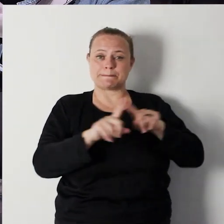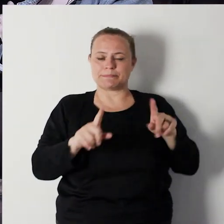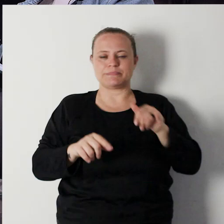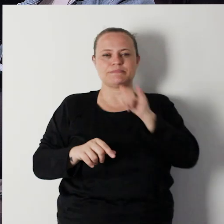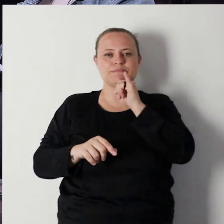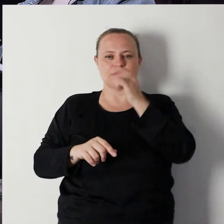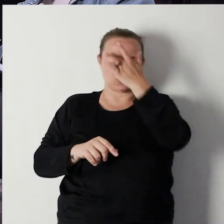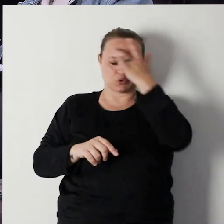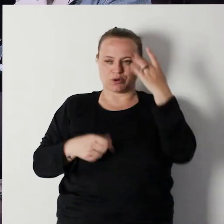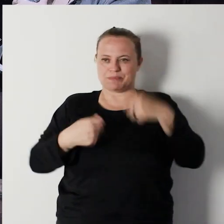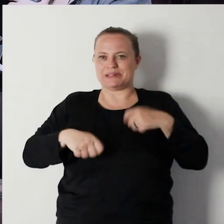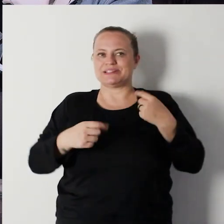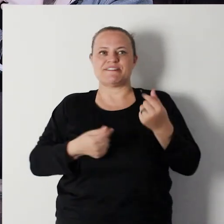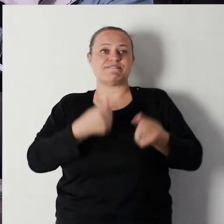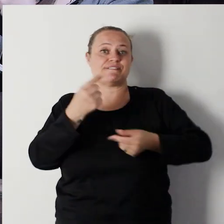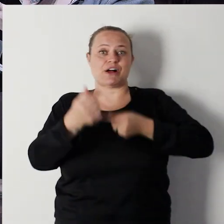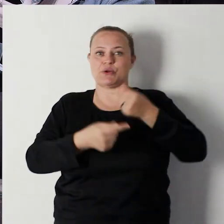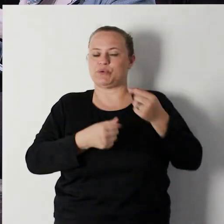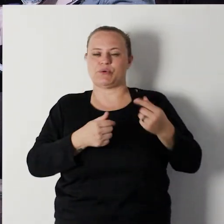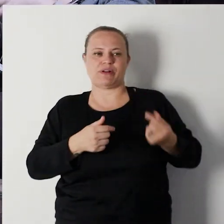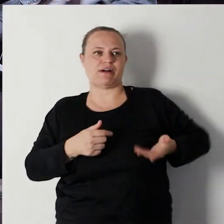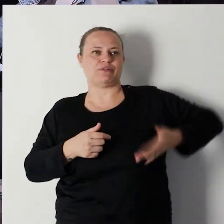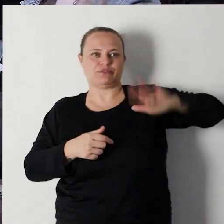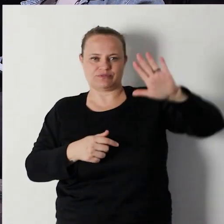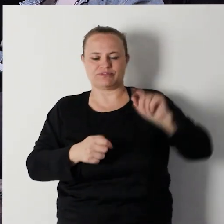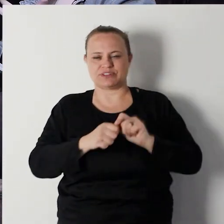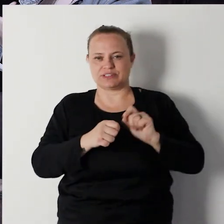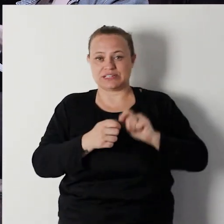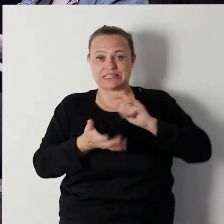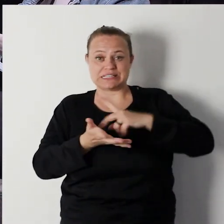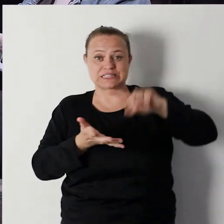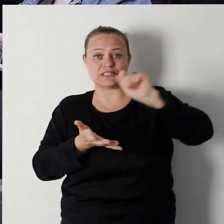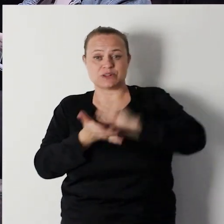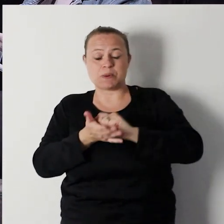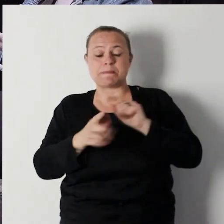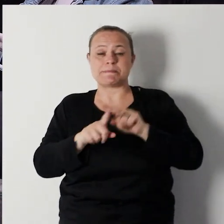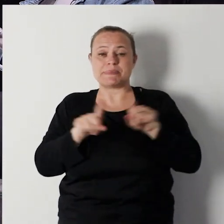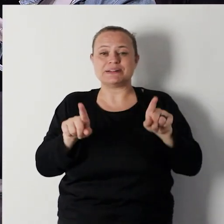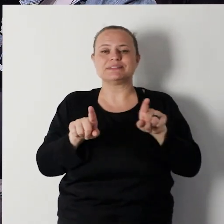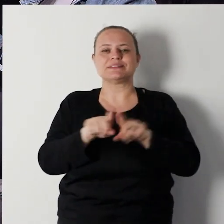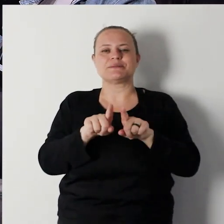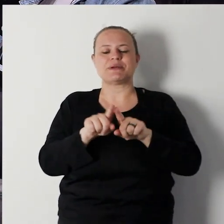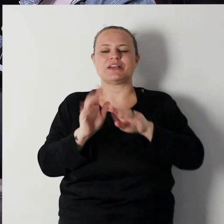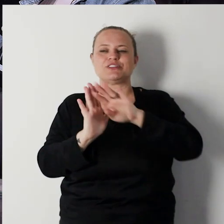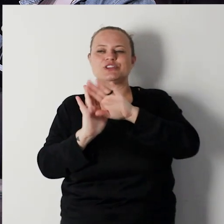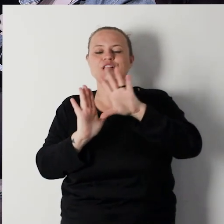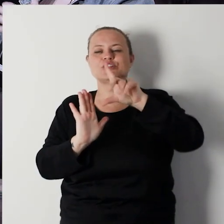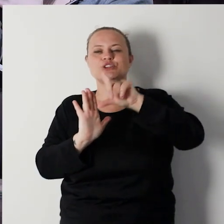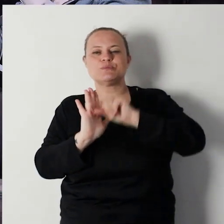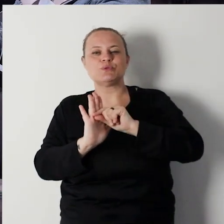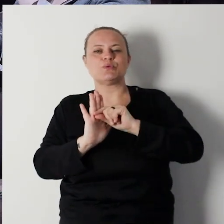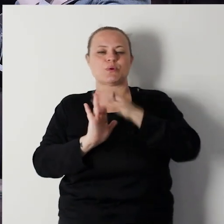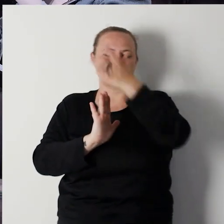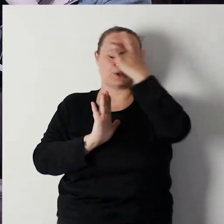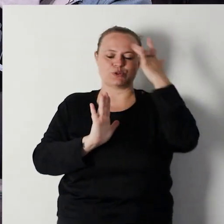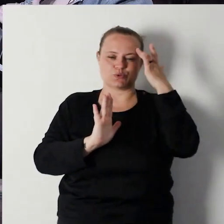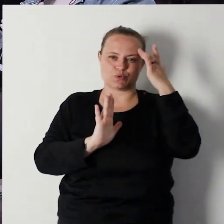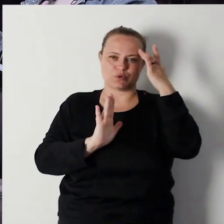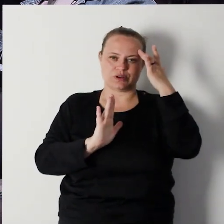também financeiro, né, de garantir que a pessoa não tem que ter minimamente um grande recurso para conseguir se inscrever, também